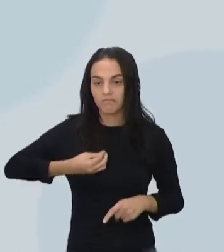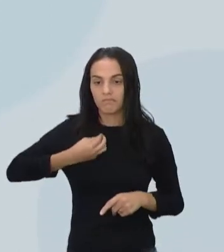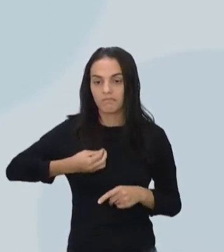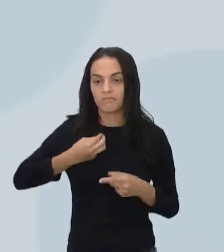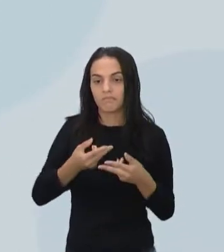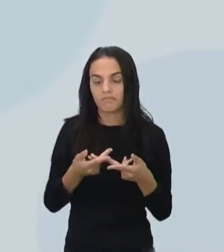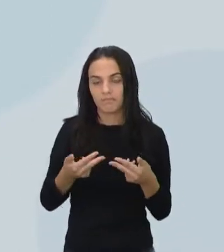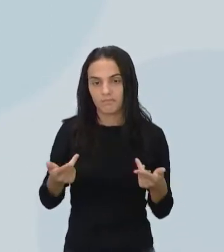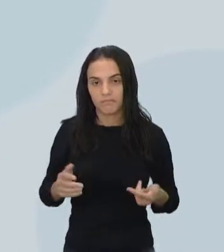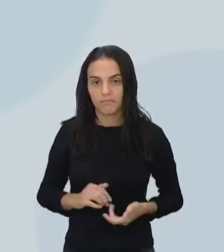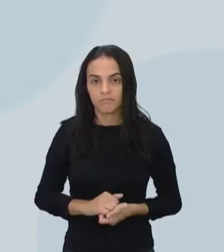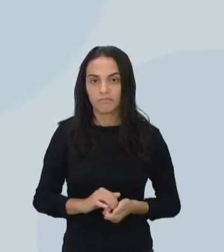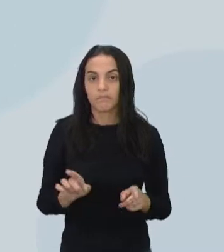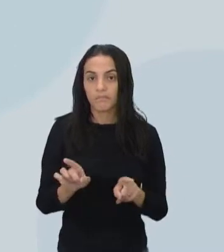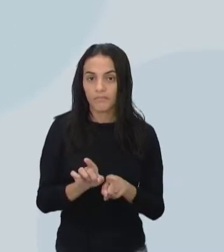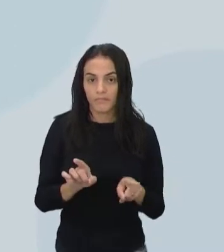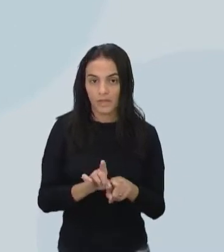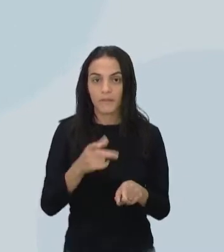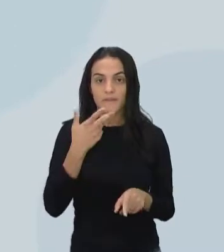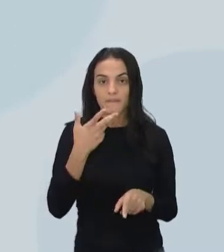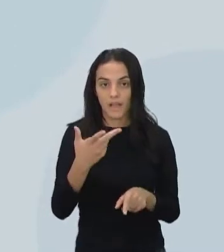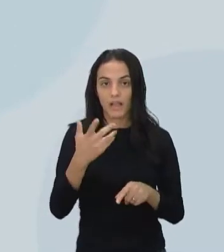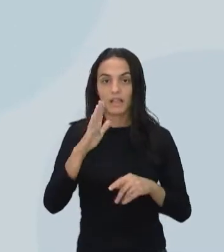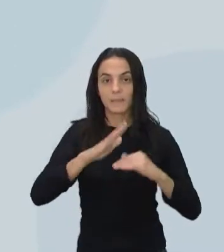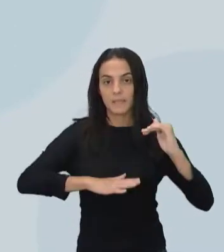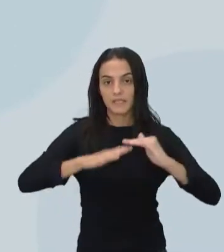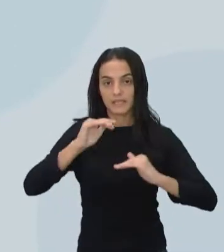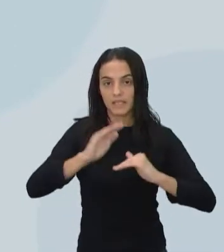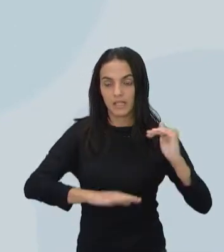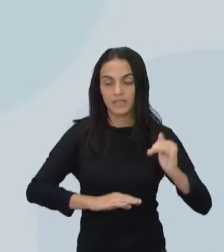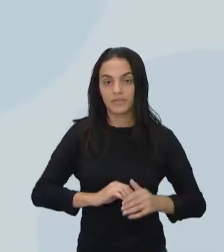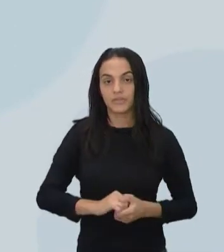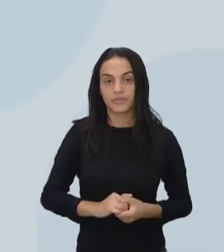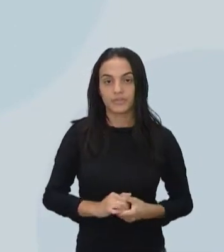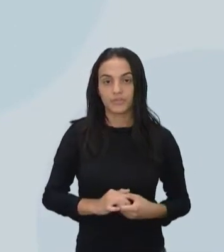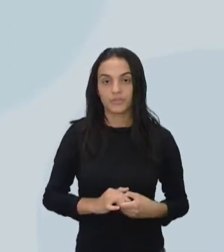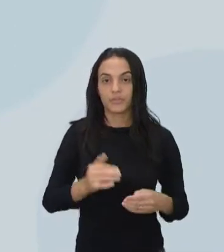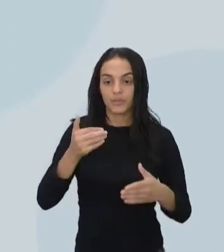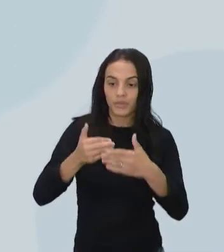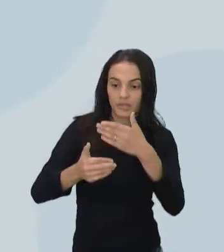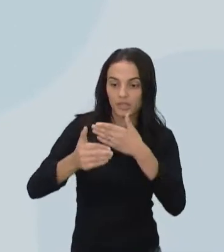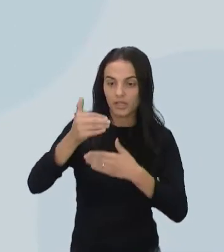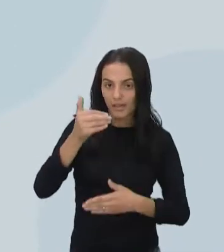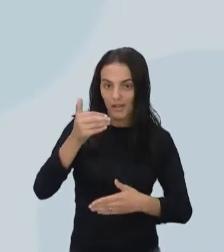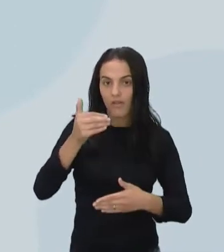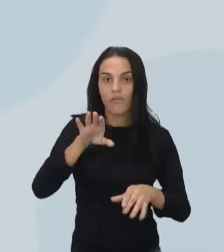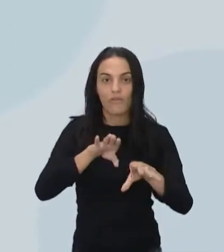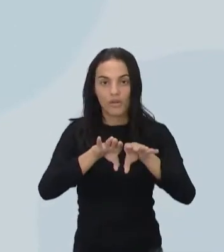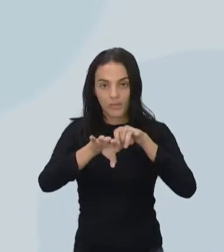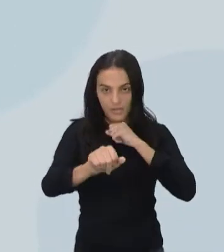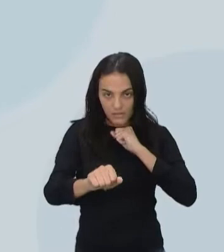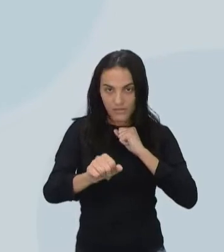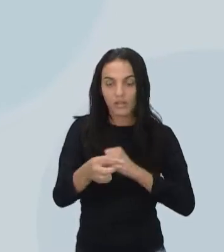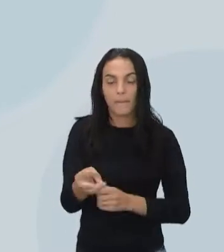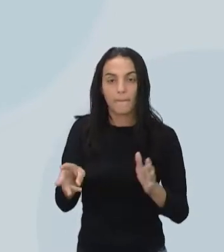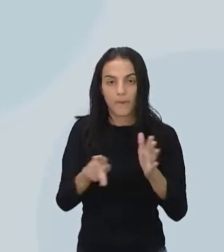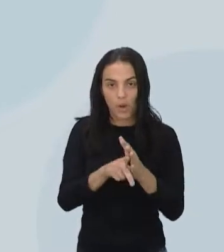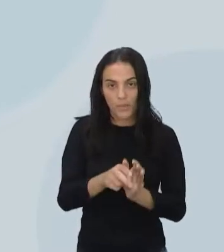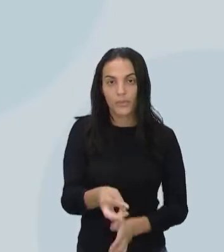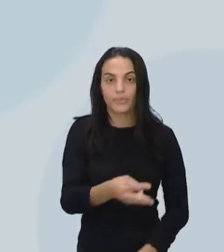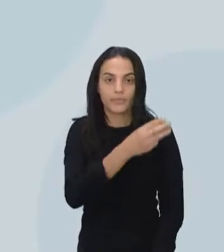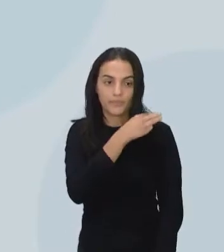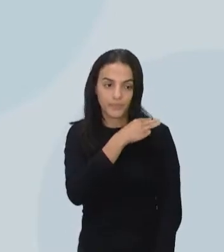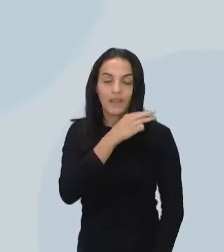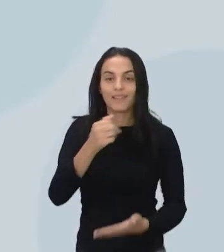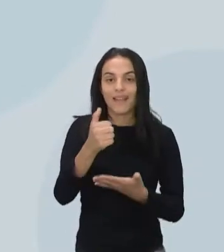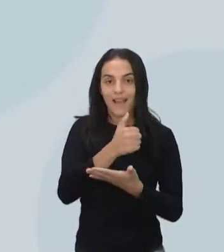formas. Também aborda a habilidade do itinerário formativo, que é do ensino médio, da